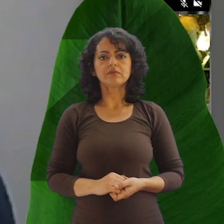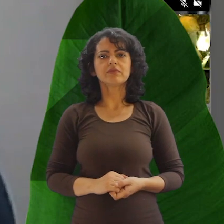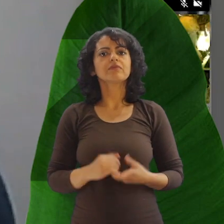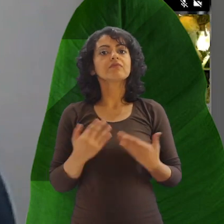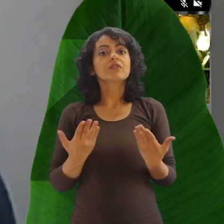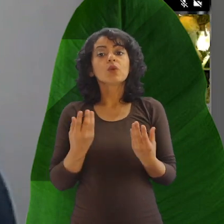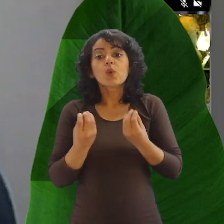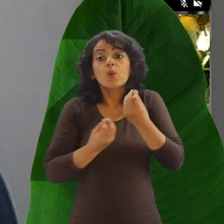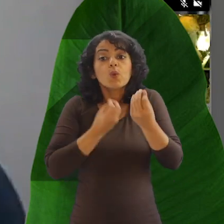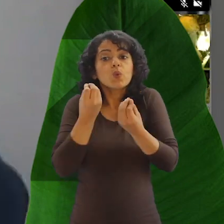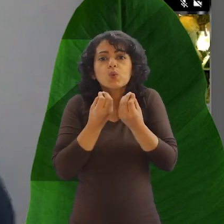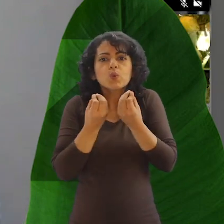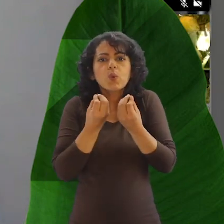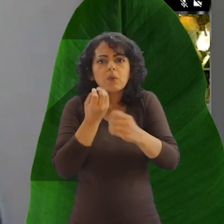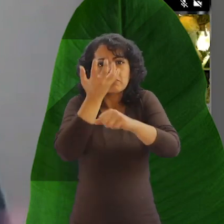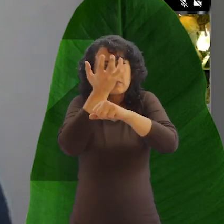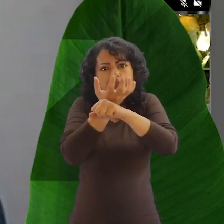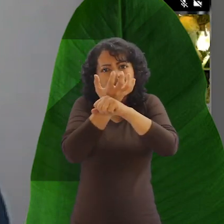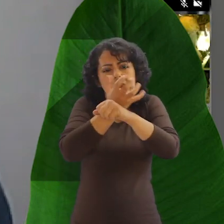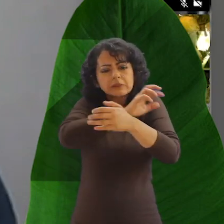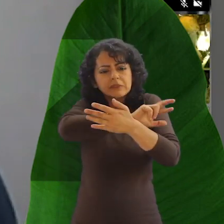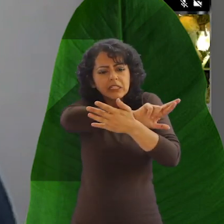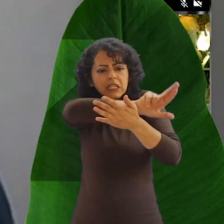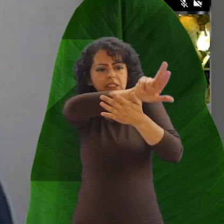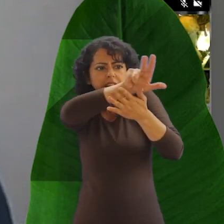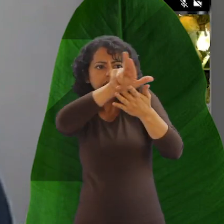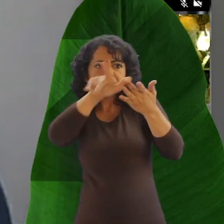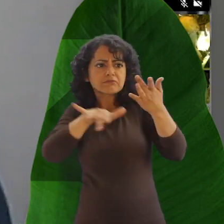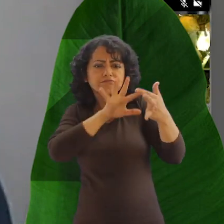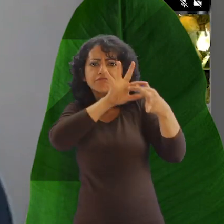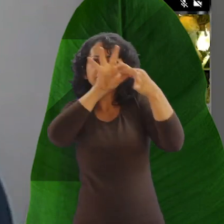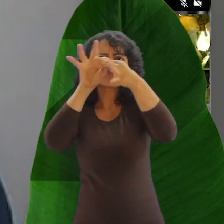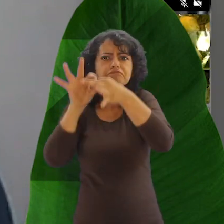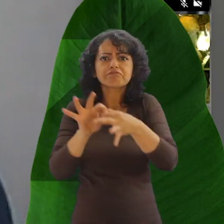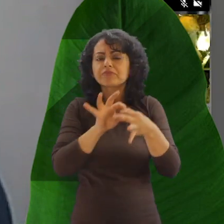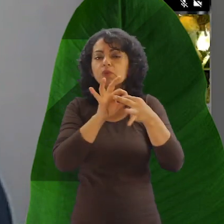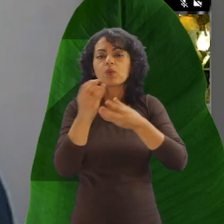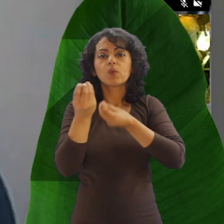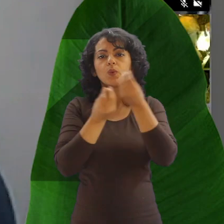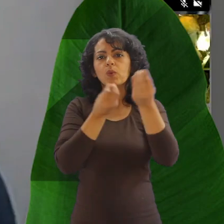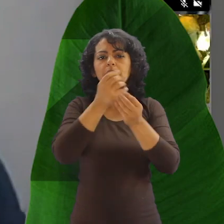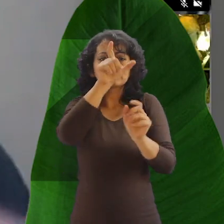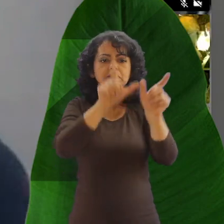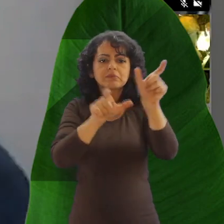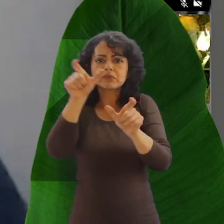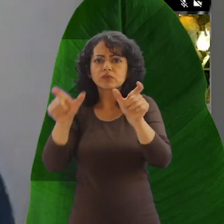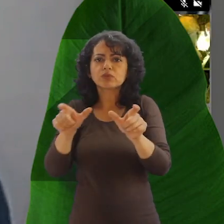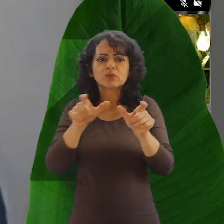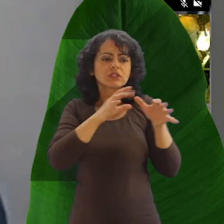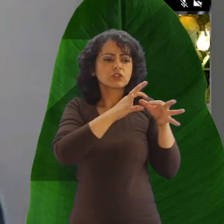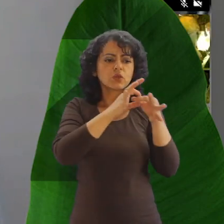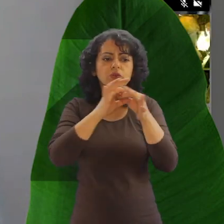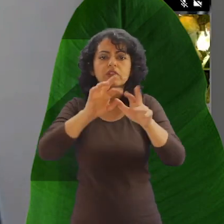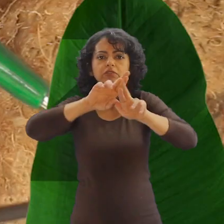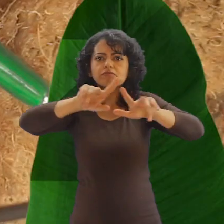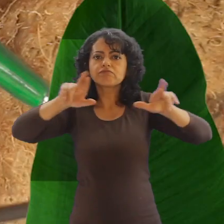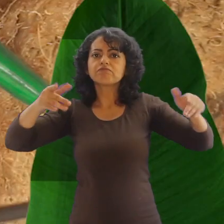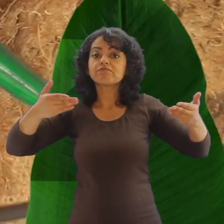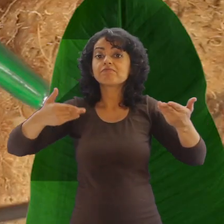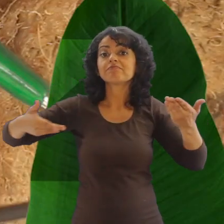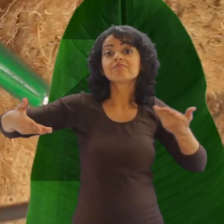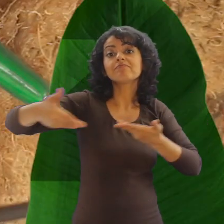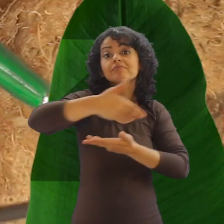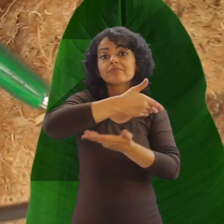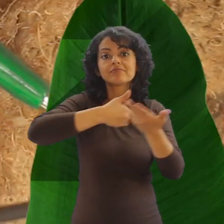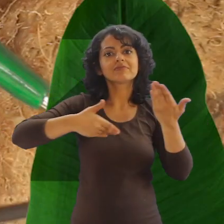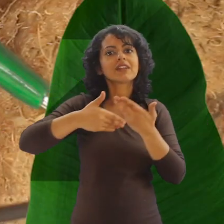faz essa interdisciplinaridade? Como que a gente pode envolver as pessoas de cada contexto,